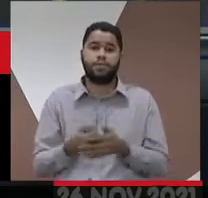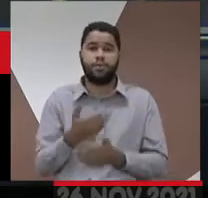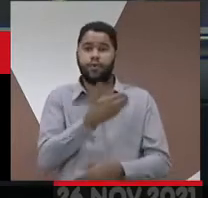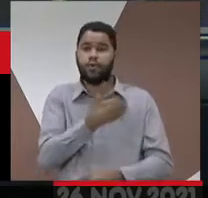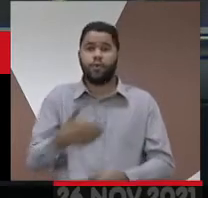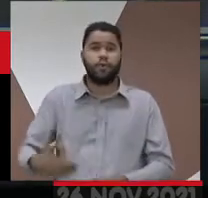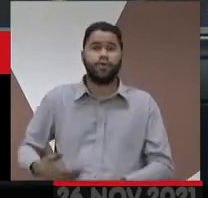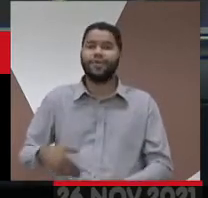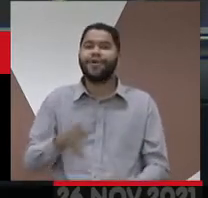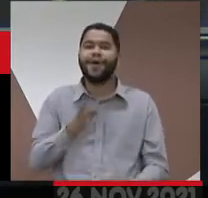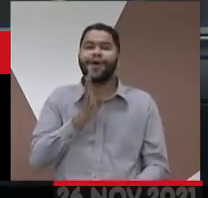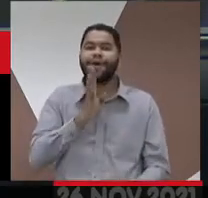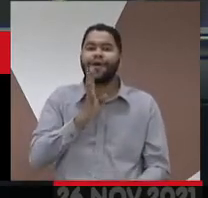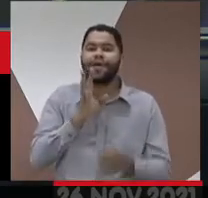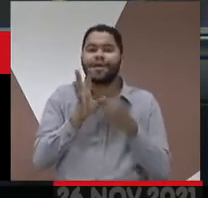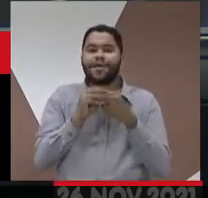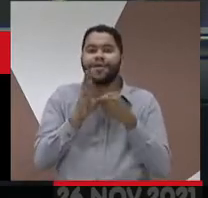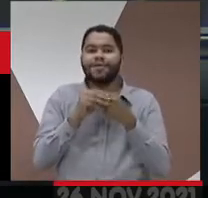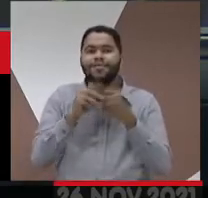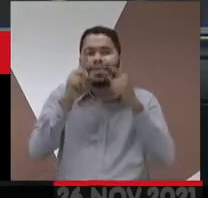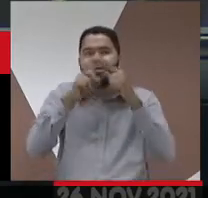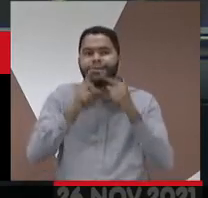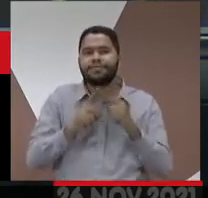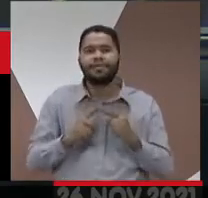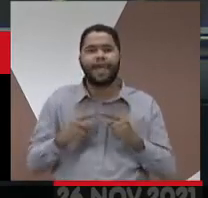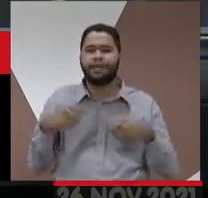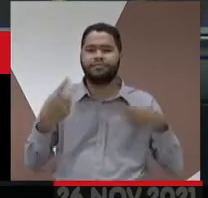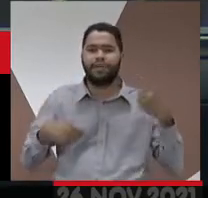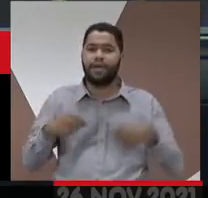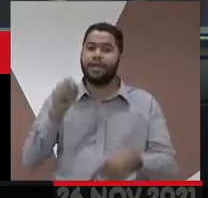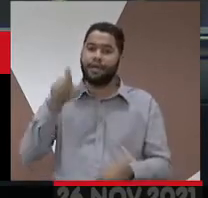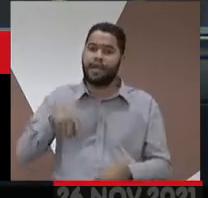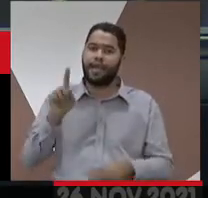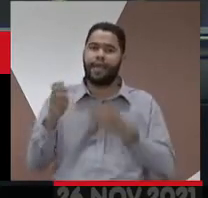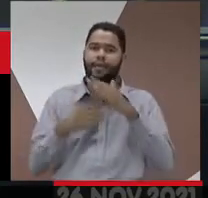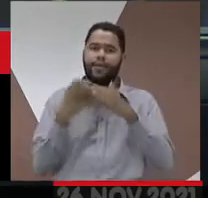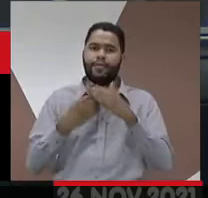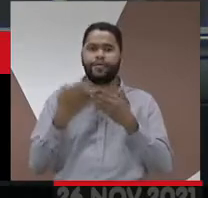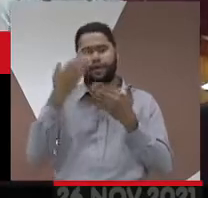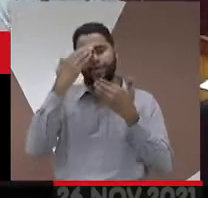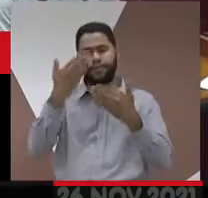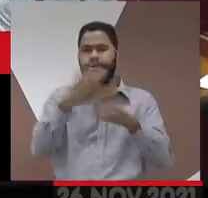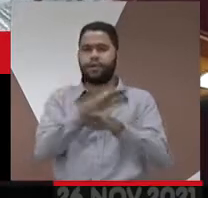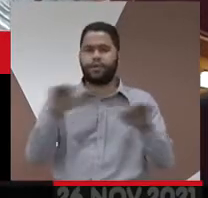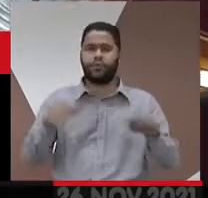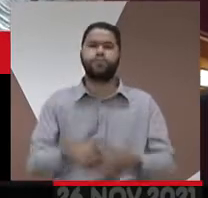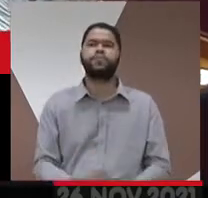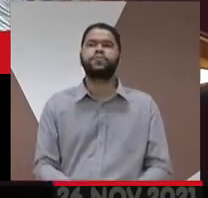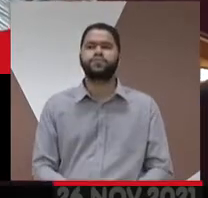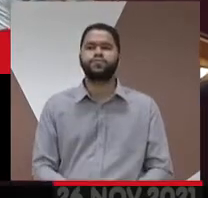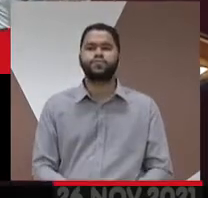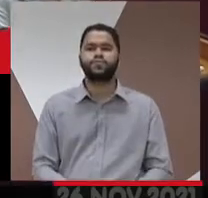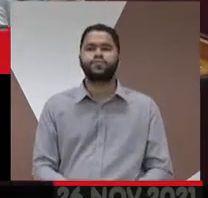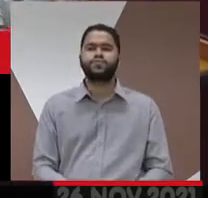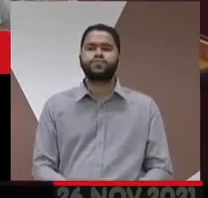tem conhecimento técnico para abrir esse debate. Quem tem são os empresários. Muito obrigado.